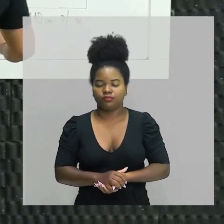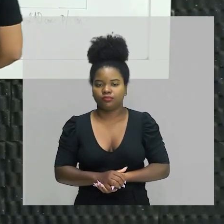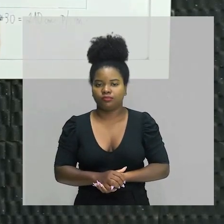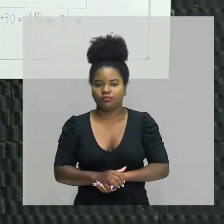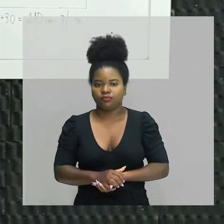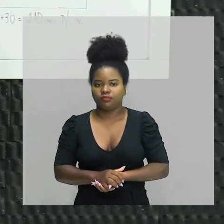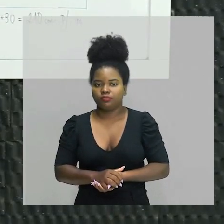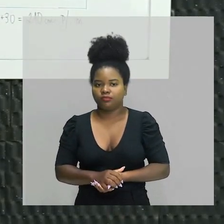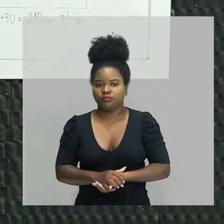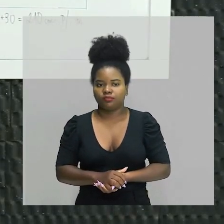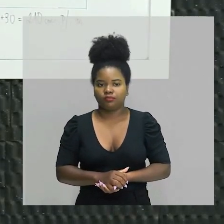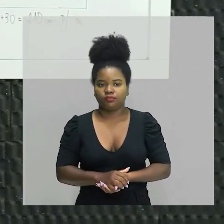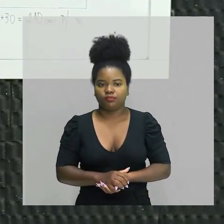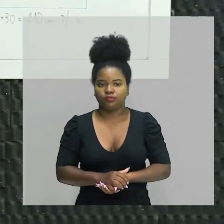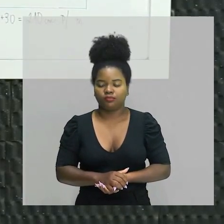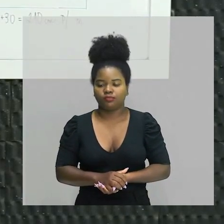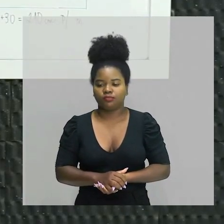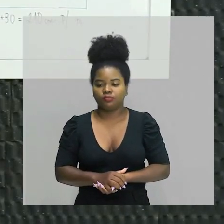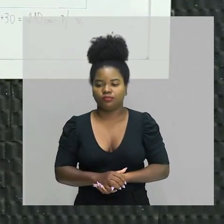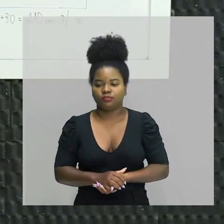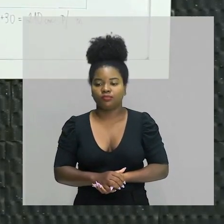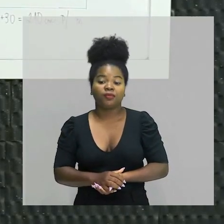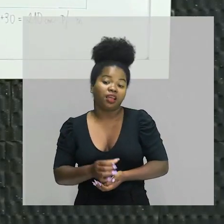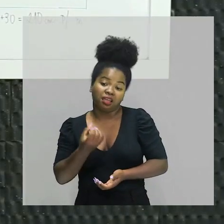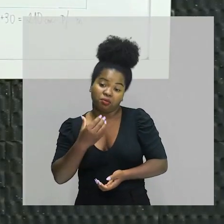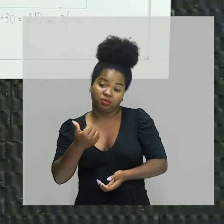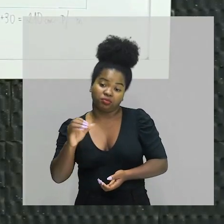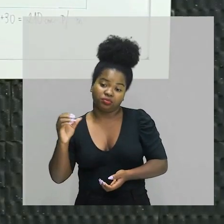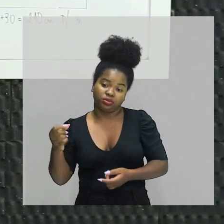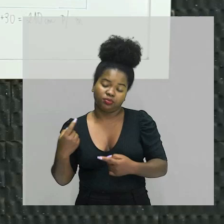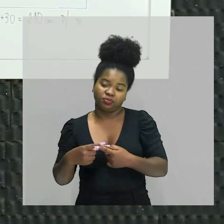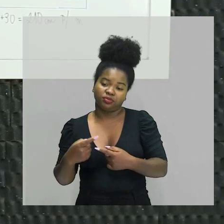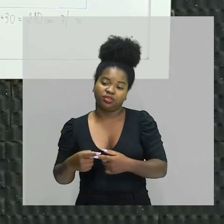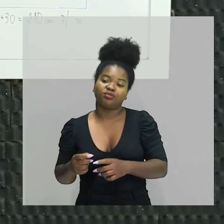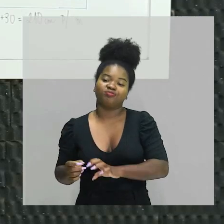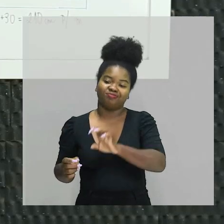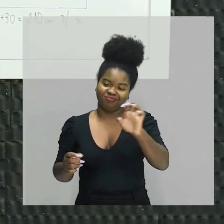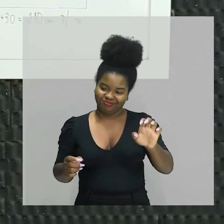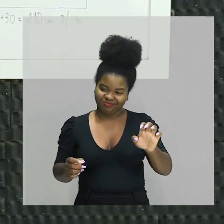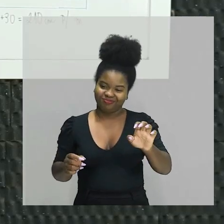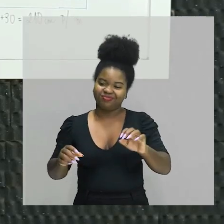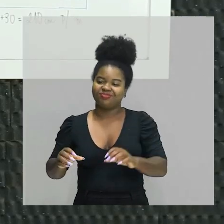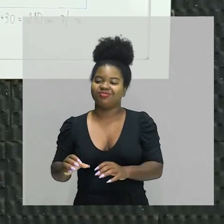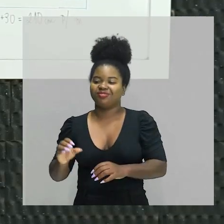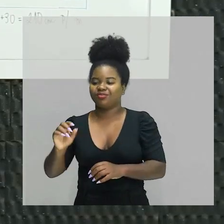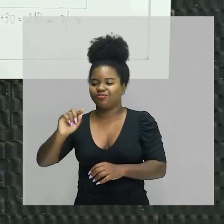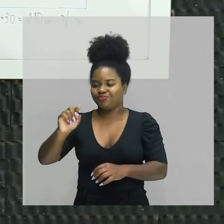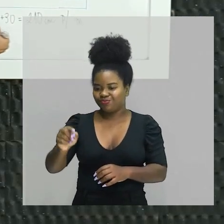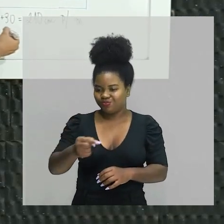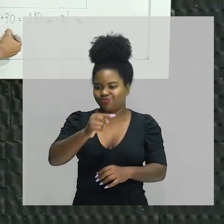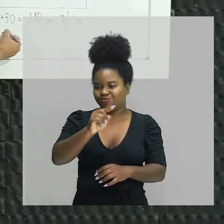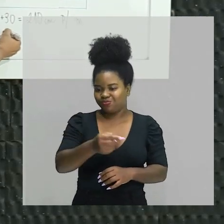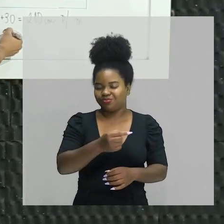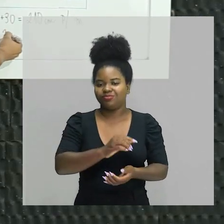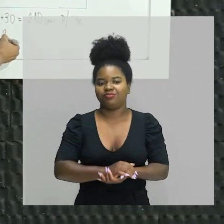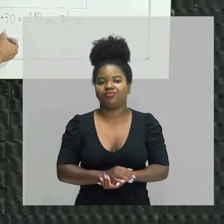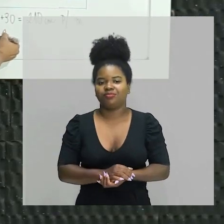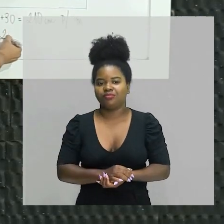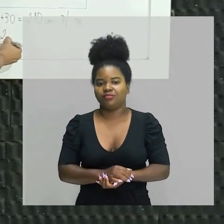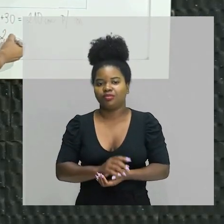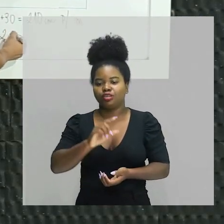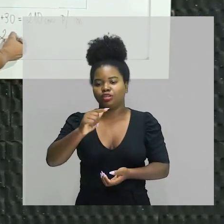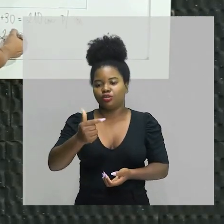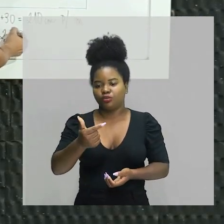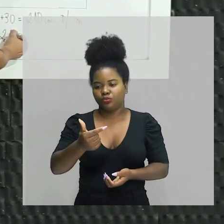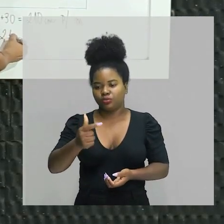para transformar para metro. A divisão por 100 é legal, porque basta você correr 2 casas para a esquerda, não é isso? Então, aqui vai dar 2,10